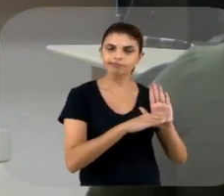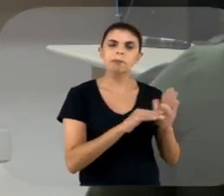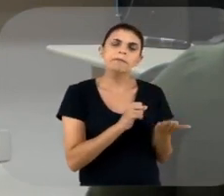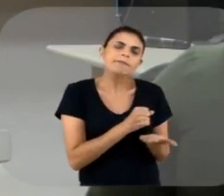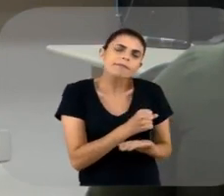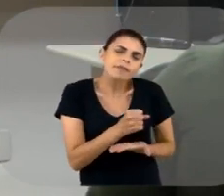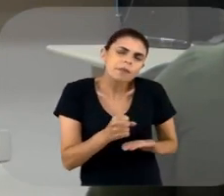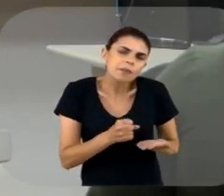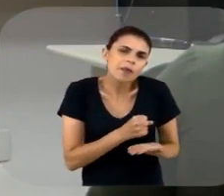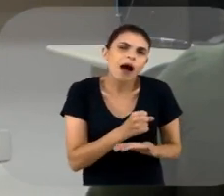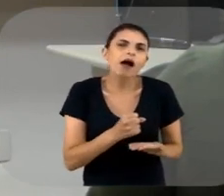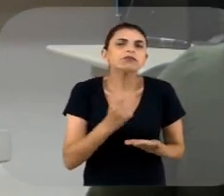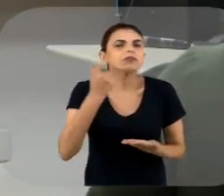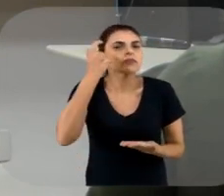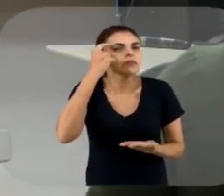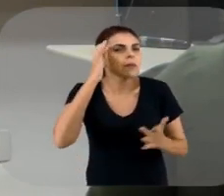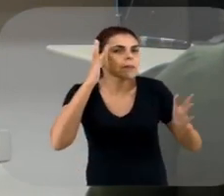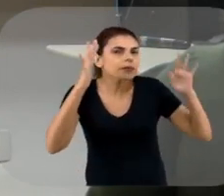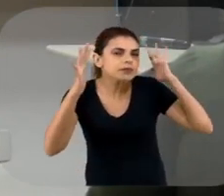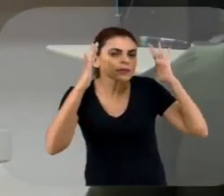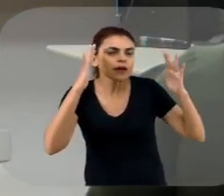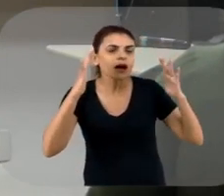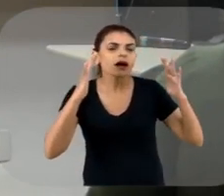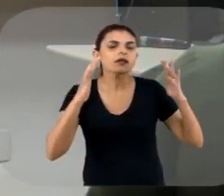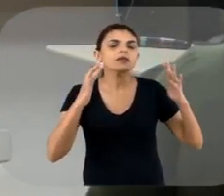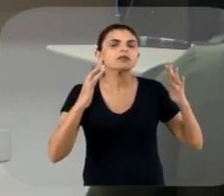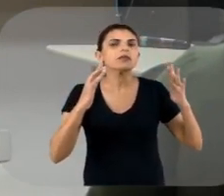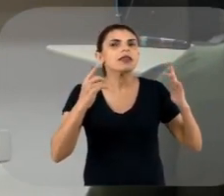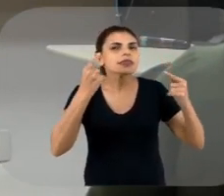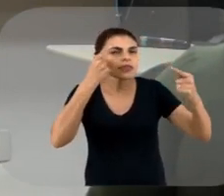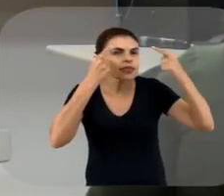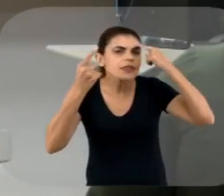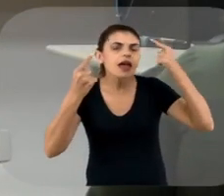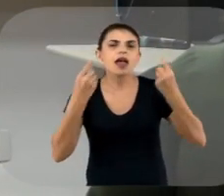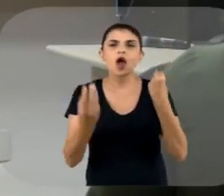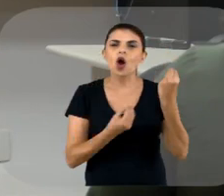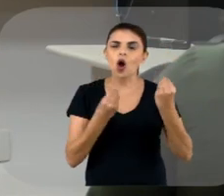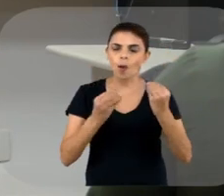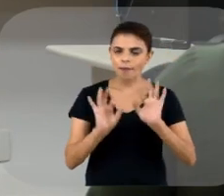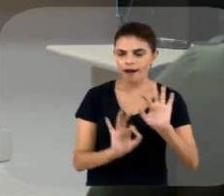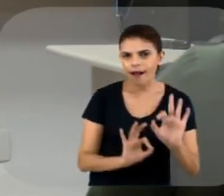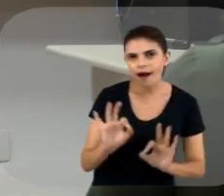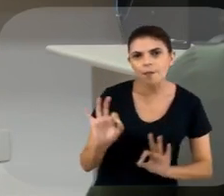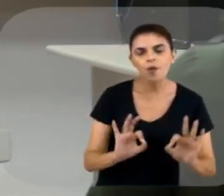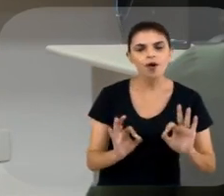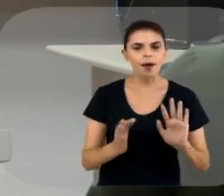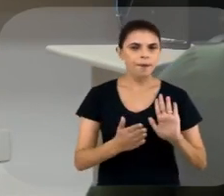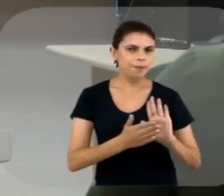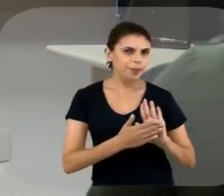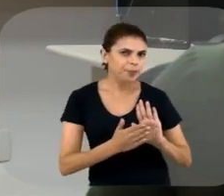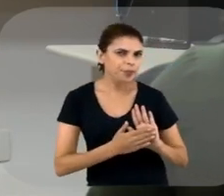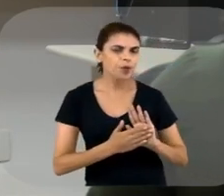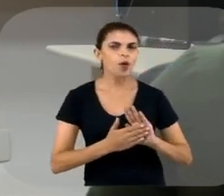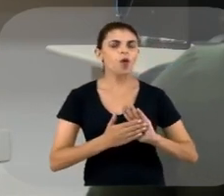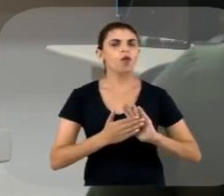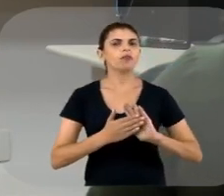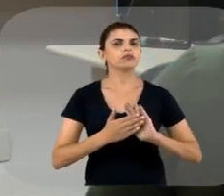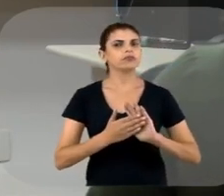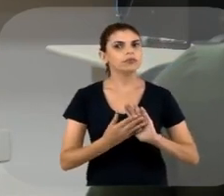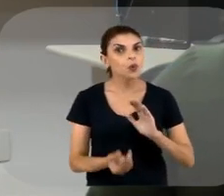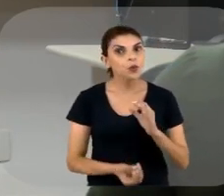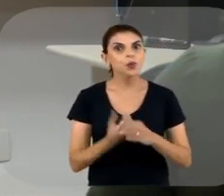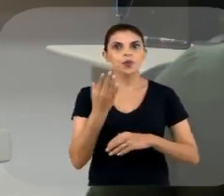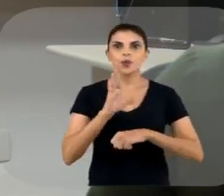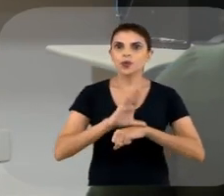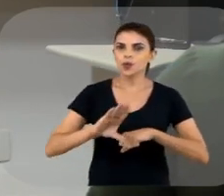quando a gente está aqui nessa ideia de construir, né, de propor, de planejar